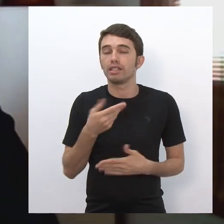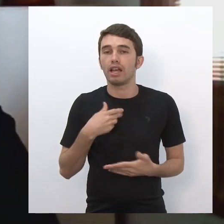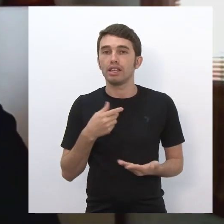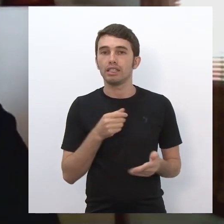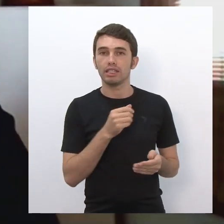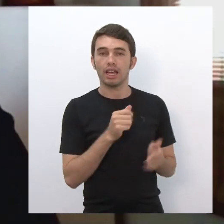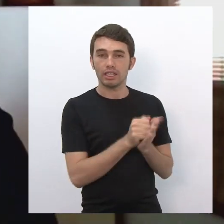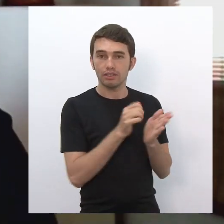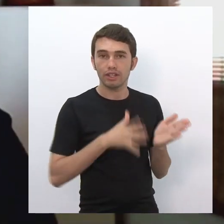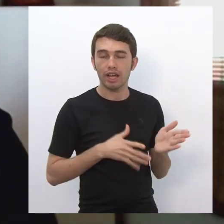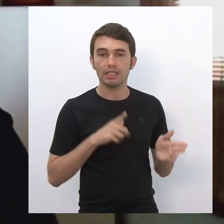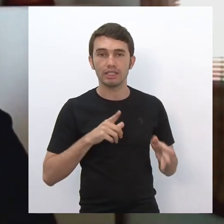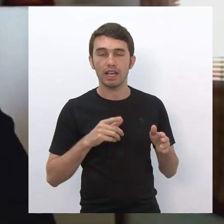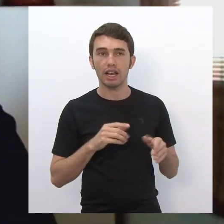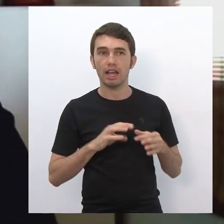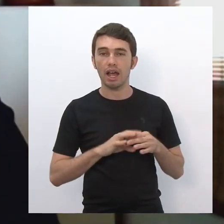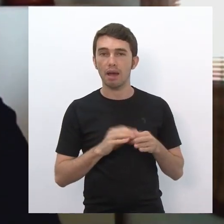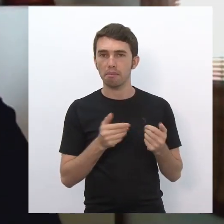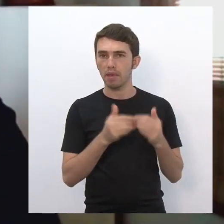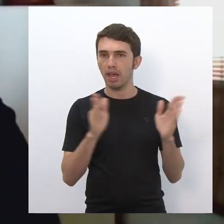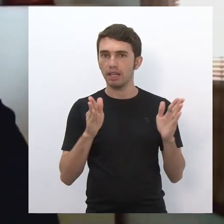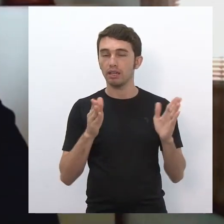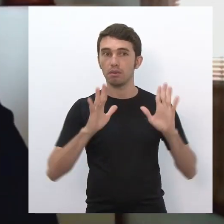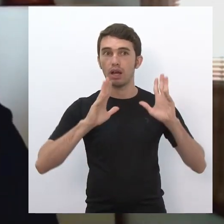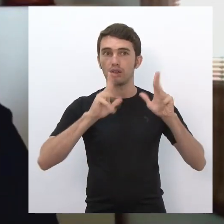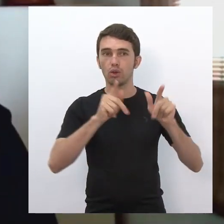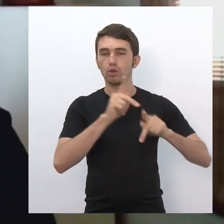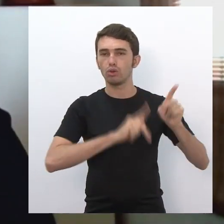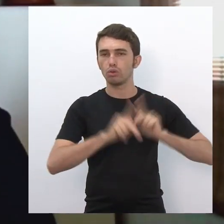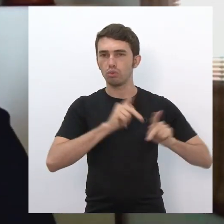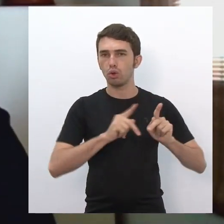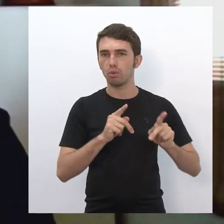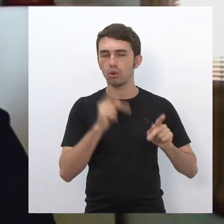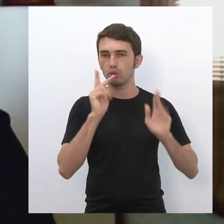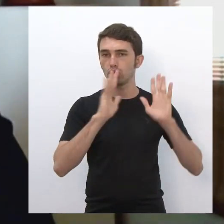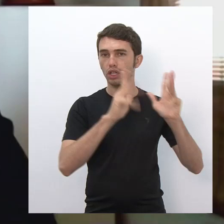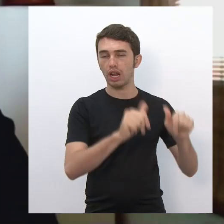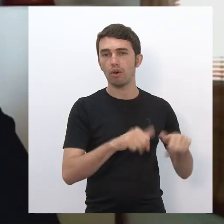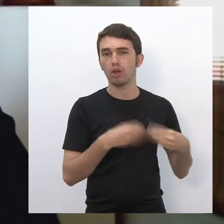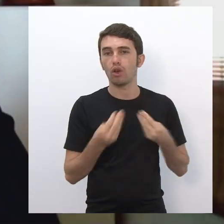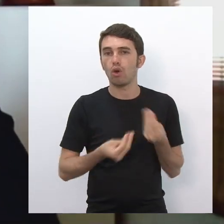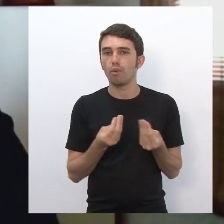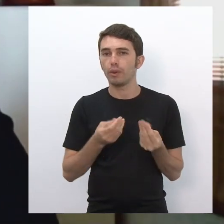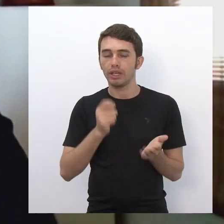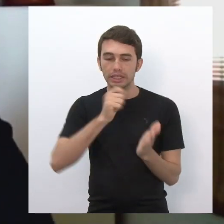são abertas ao público em geral e como fazer para se inscrever nessas atividades.